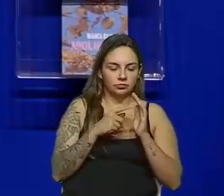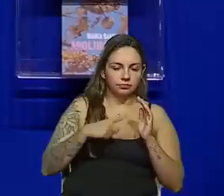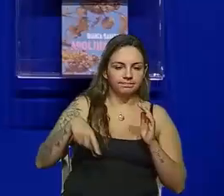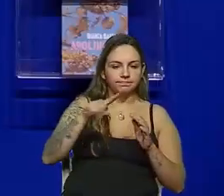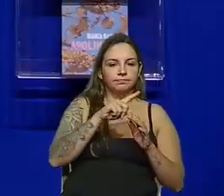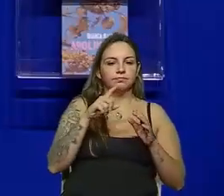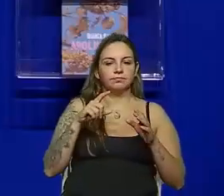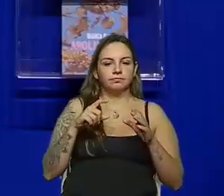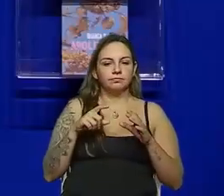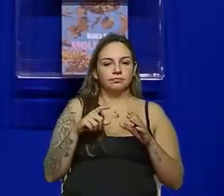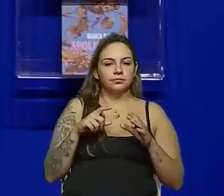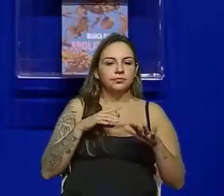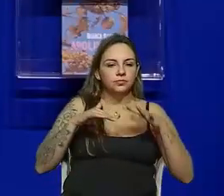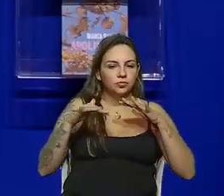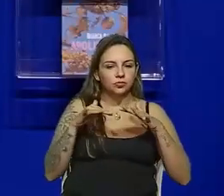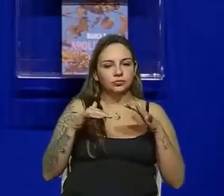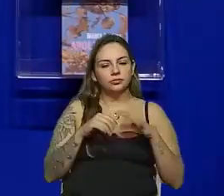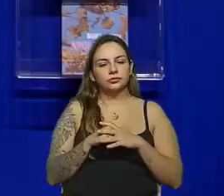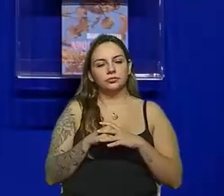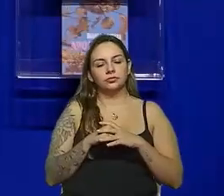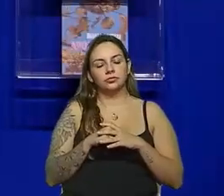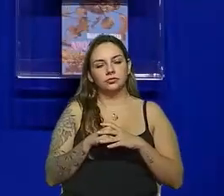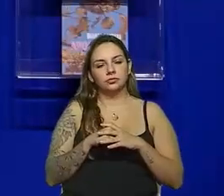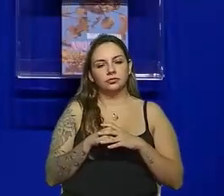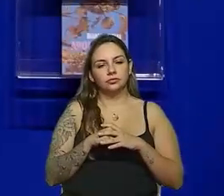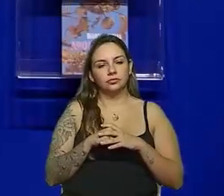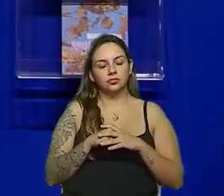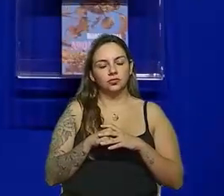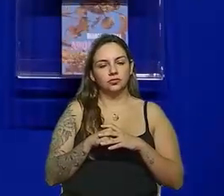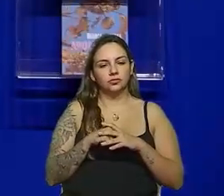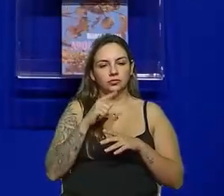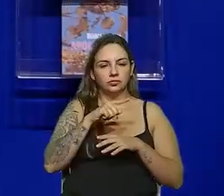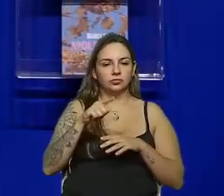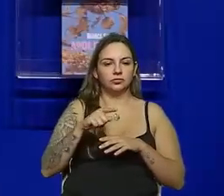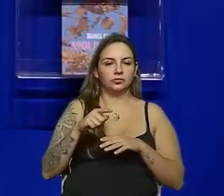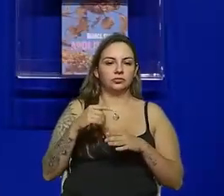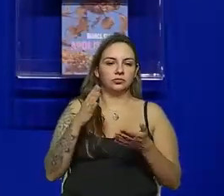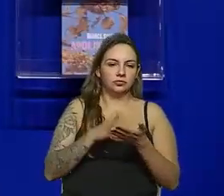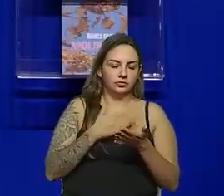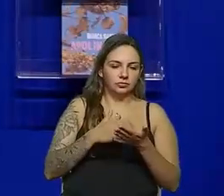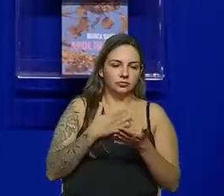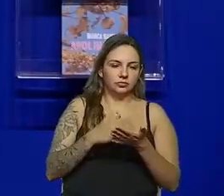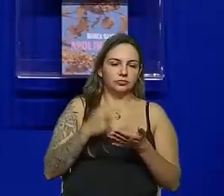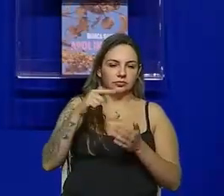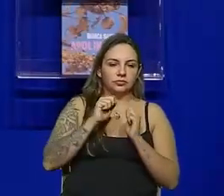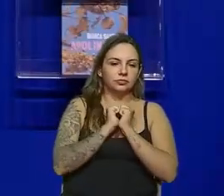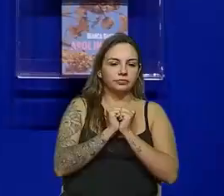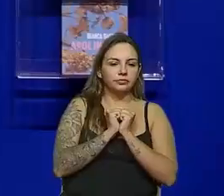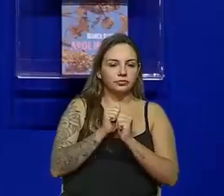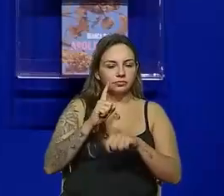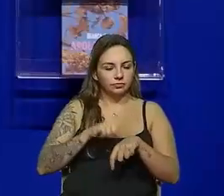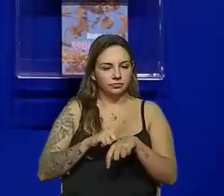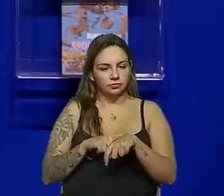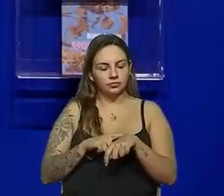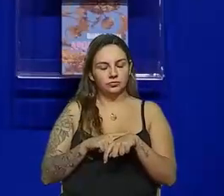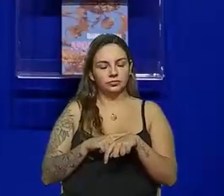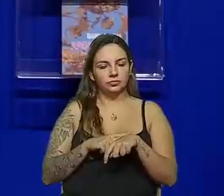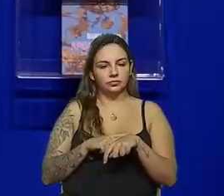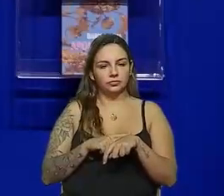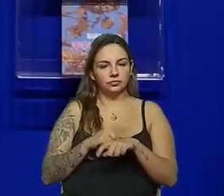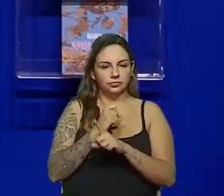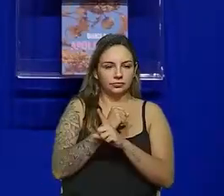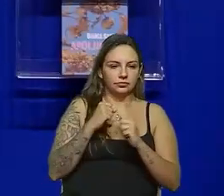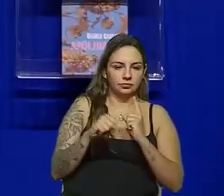essas campanhas, esse movimento todo, estão refletidos nesses livros que vêm acompanhando momentos